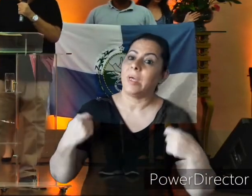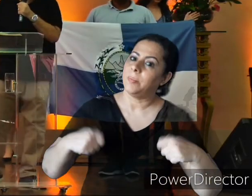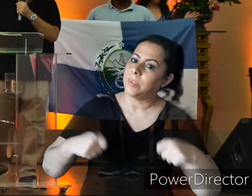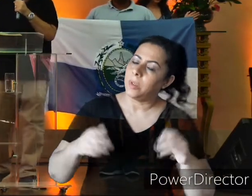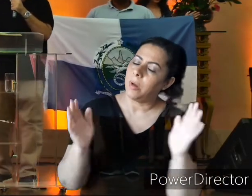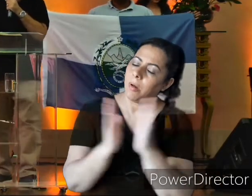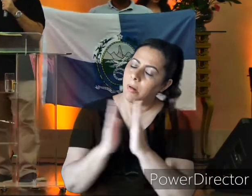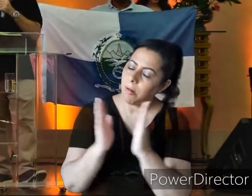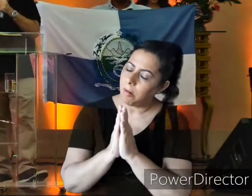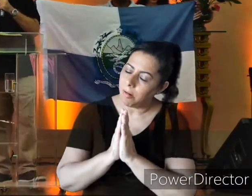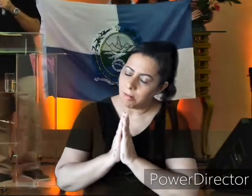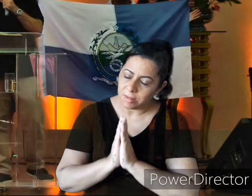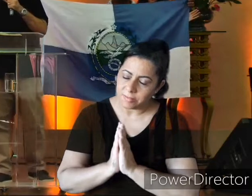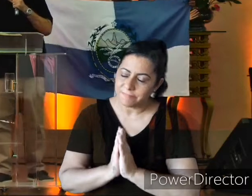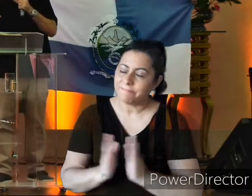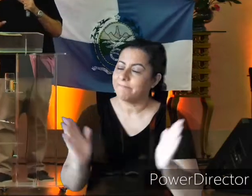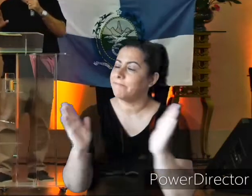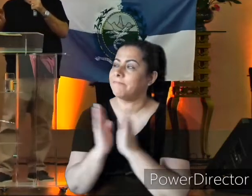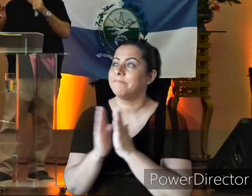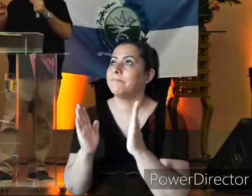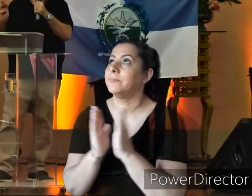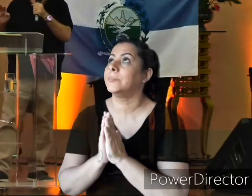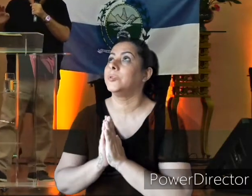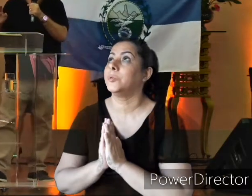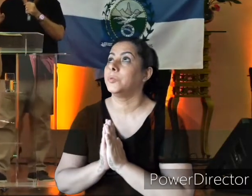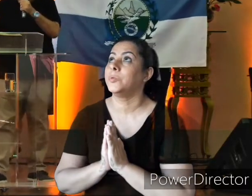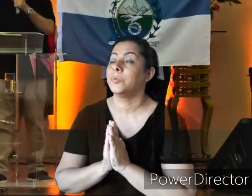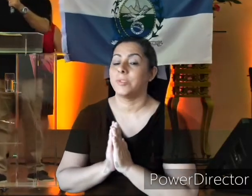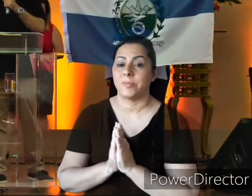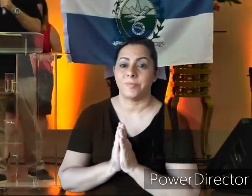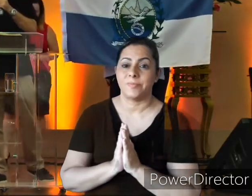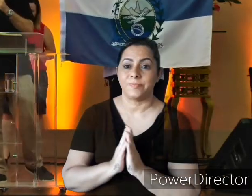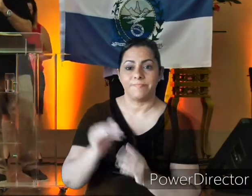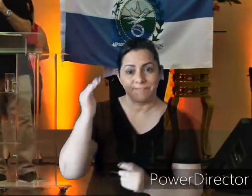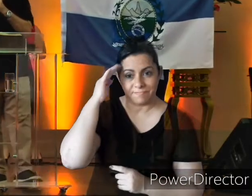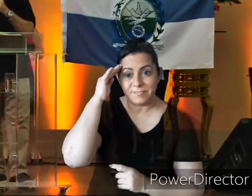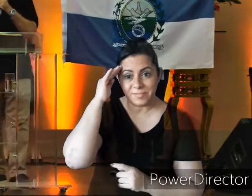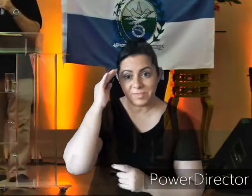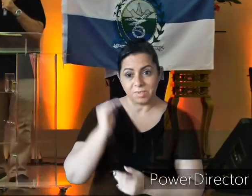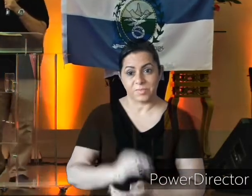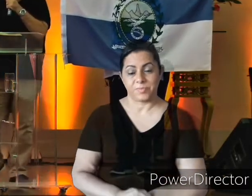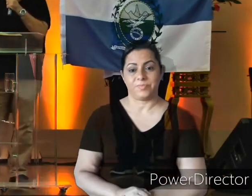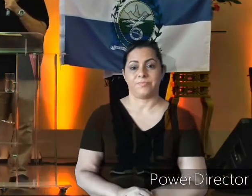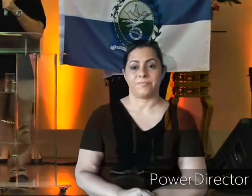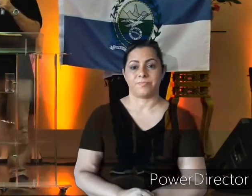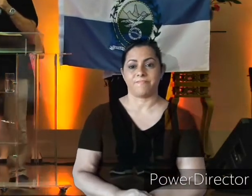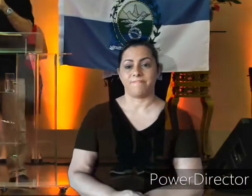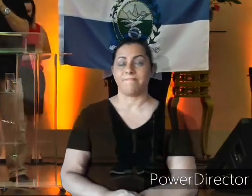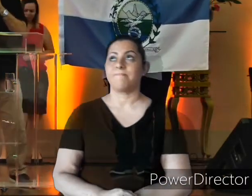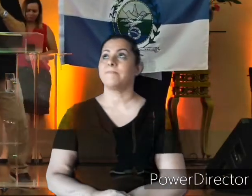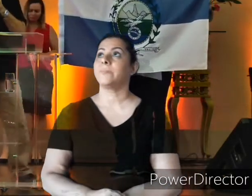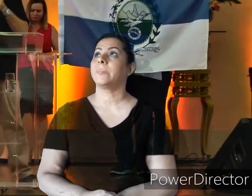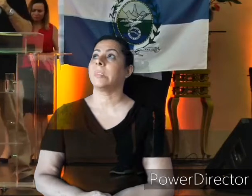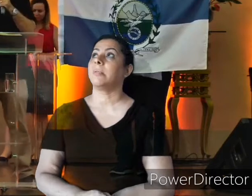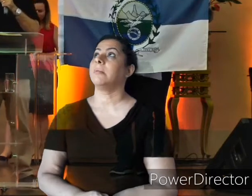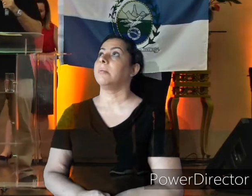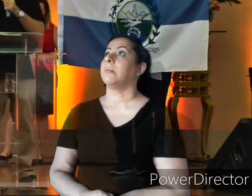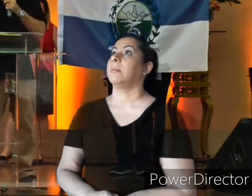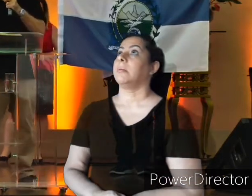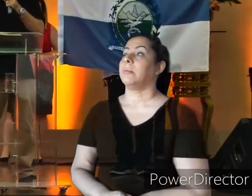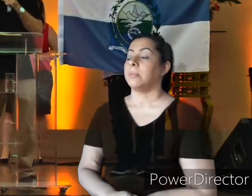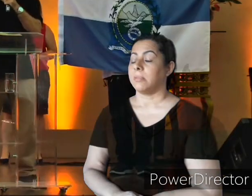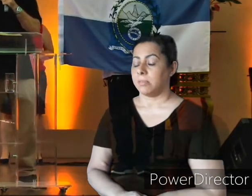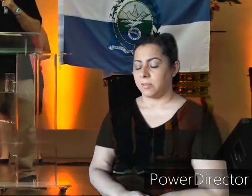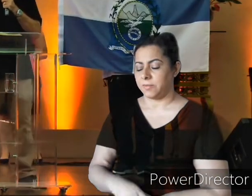Senhor Deus, nós te louvamos por esse momento, por esse culto de louvor, de adoração, pela tua palavra ministrada às